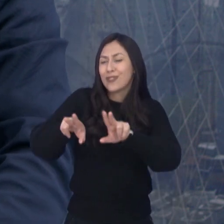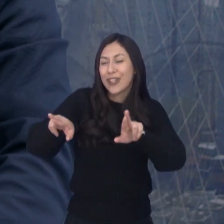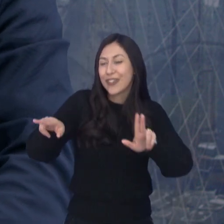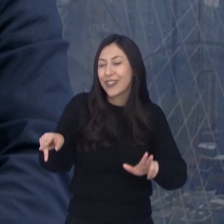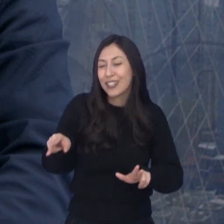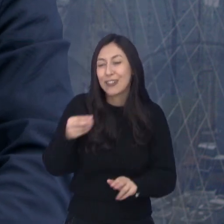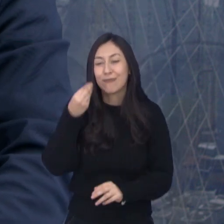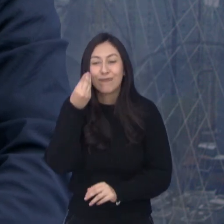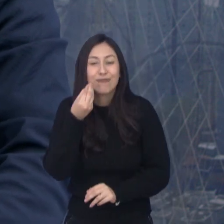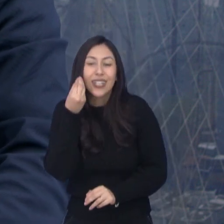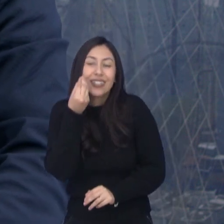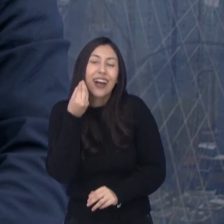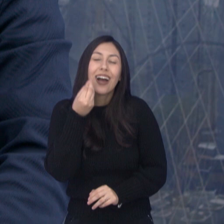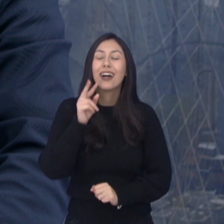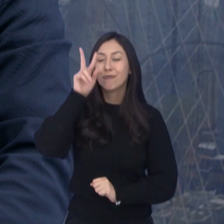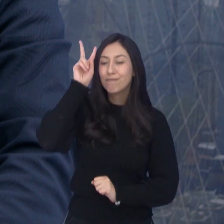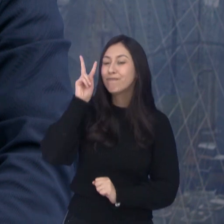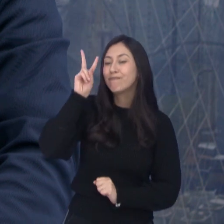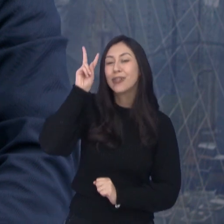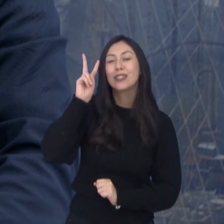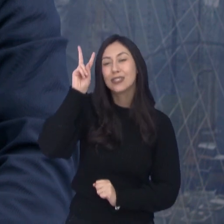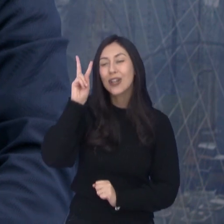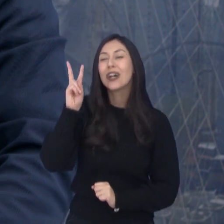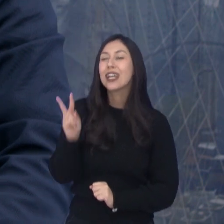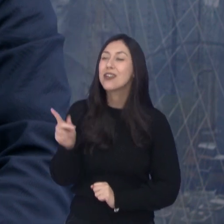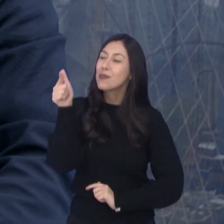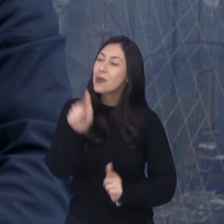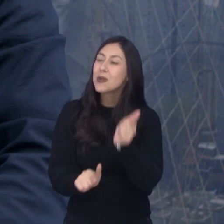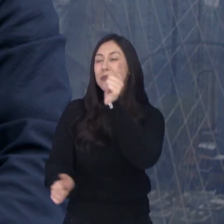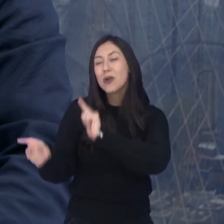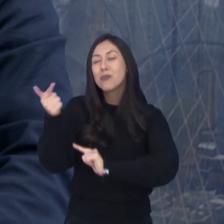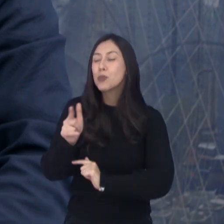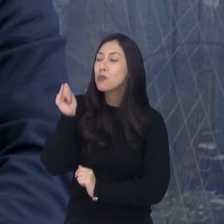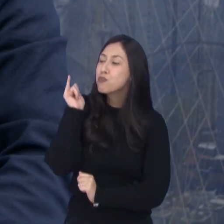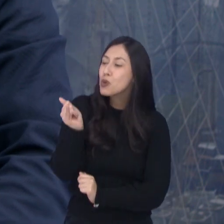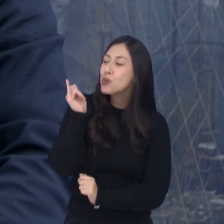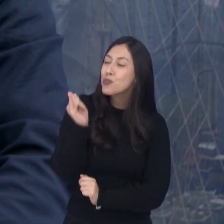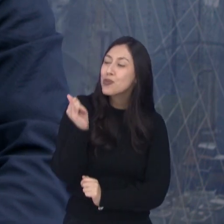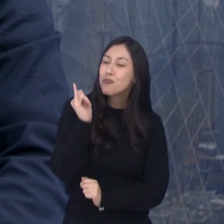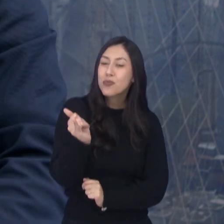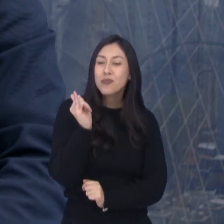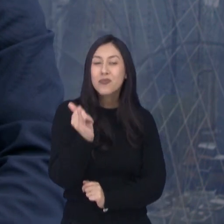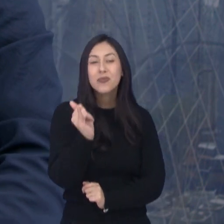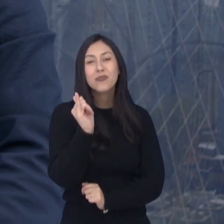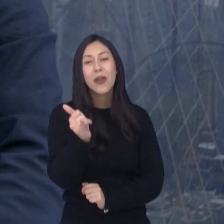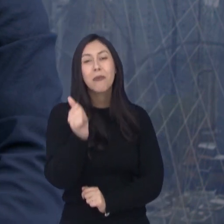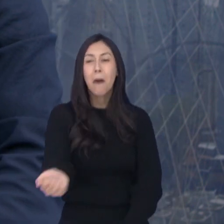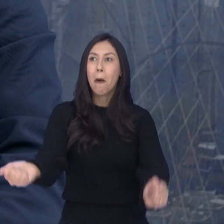eu vendo toda uma história em volta disso, que a gente vai repetindo e vai contando, né, e vai trazendo pessoas